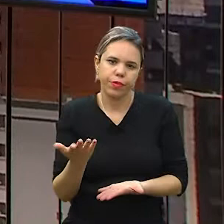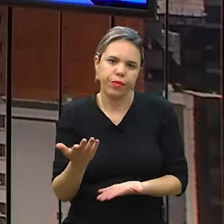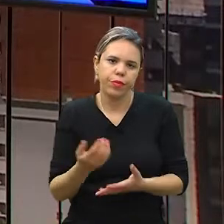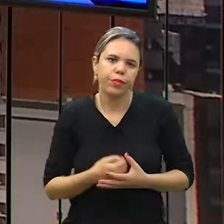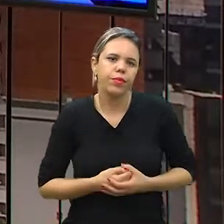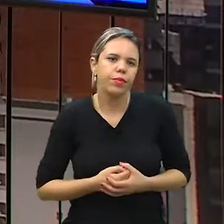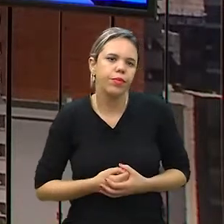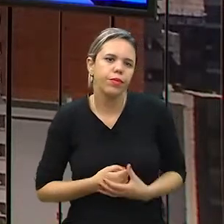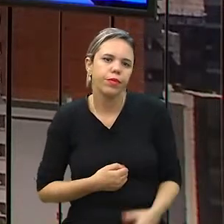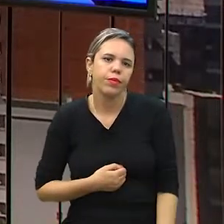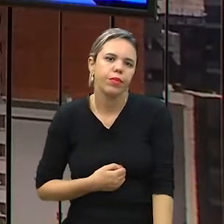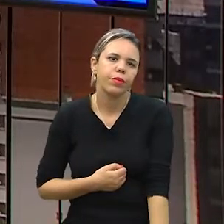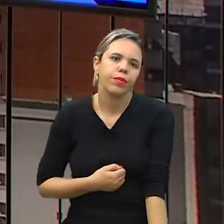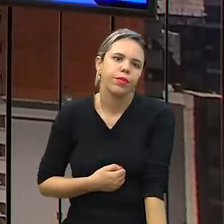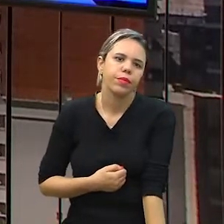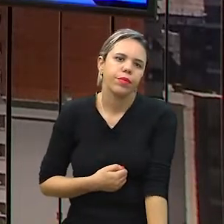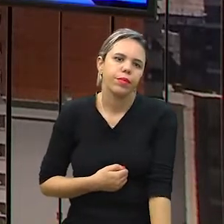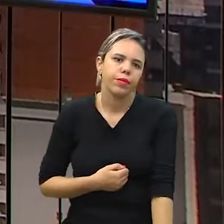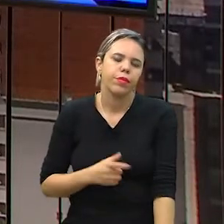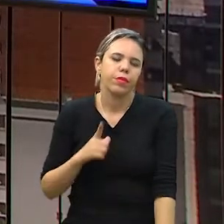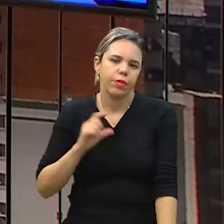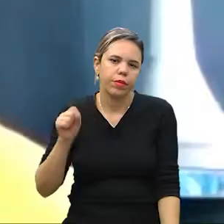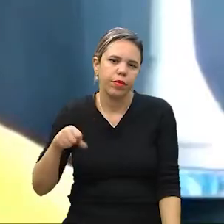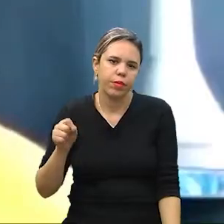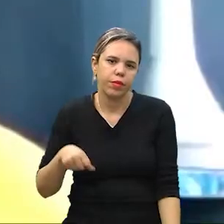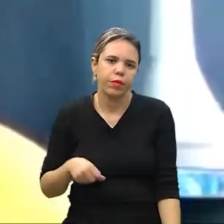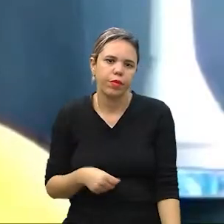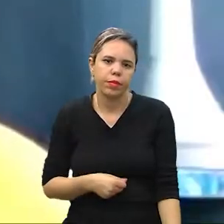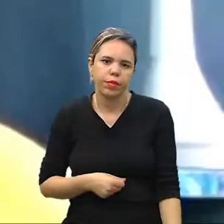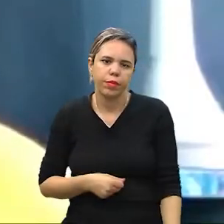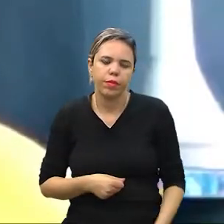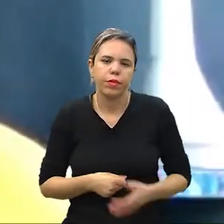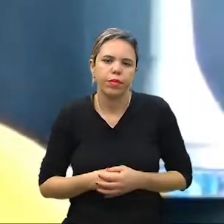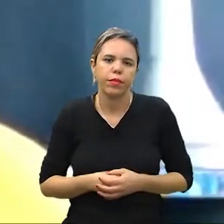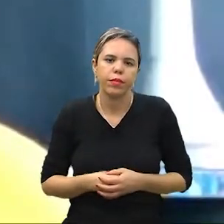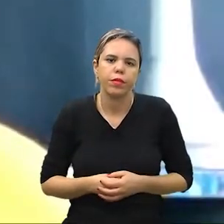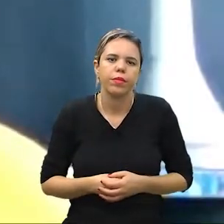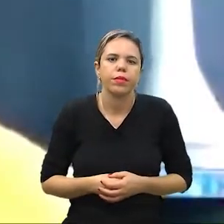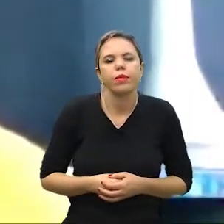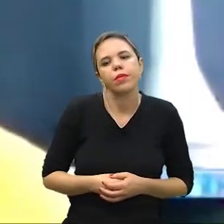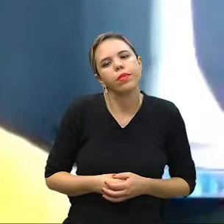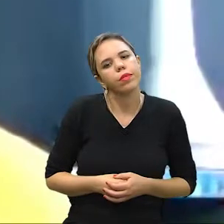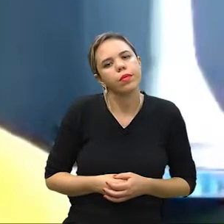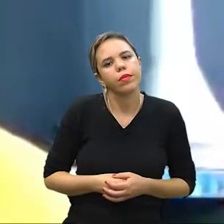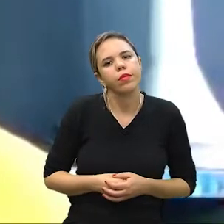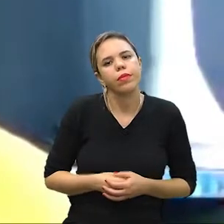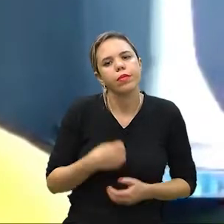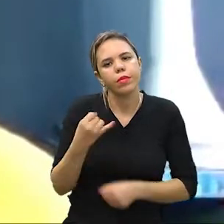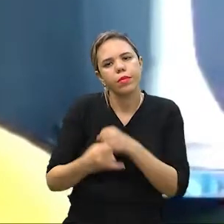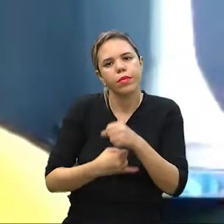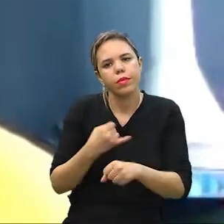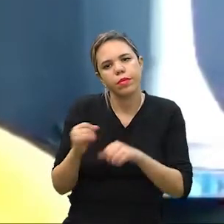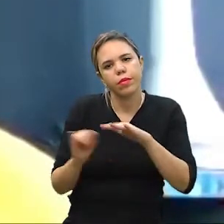informar? Sim, nós temos um canal na página da web, né,